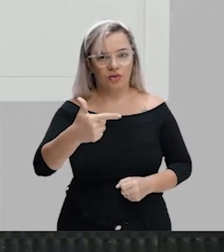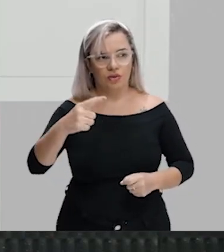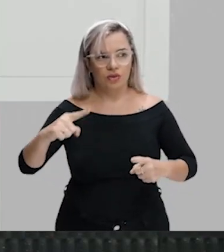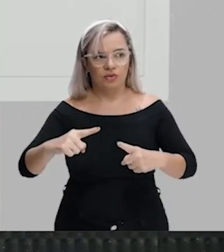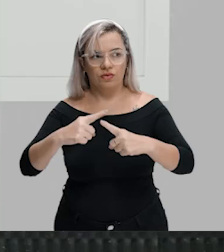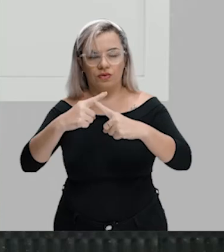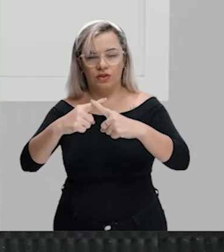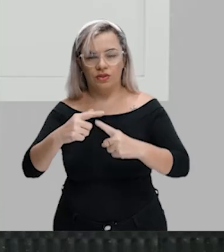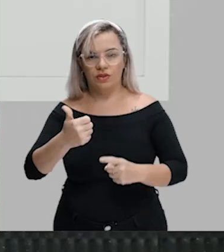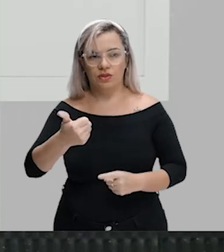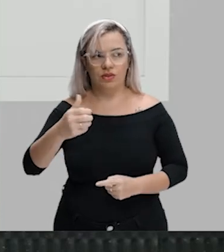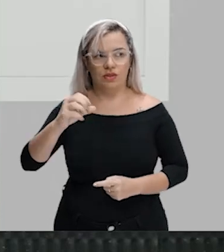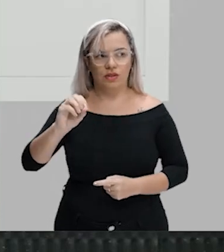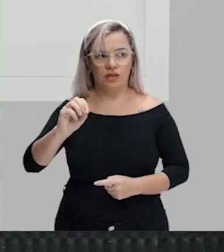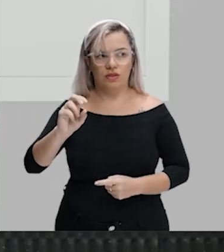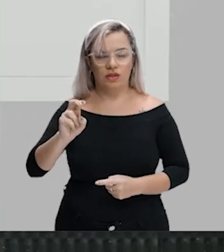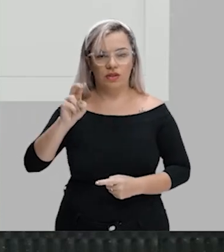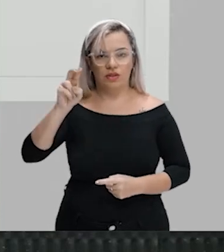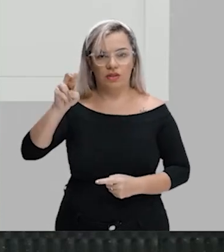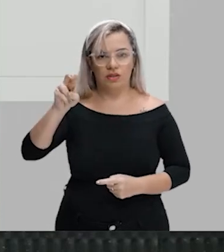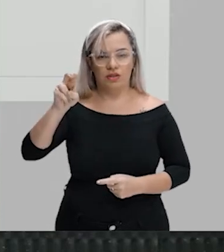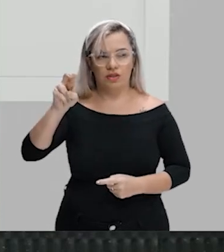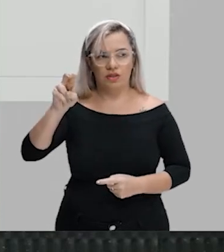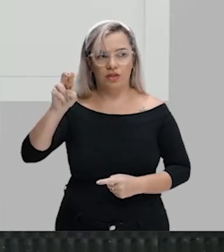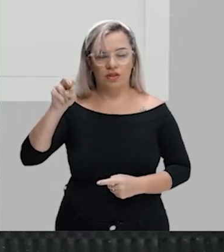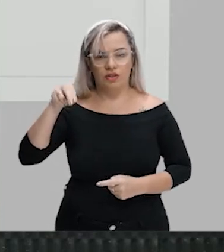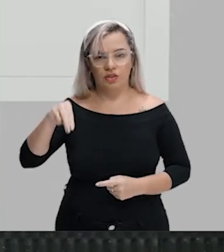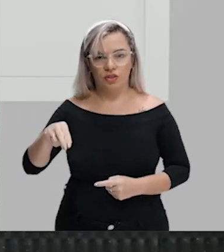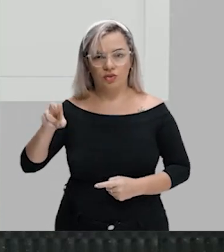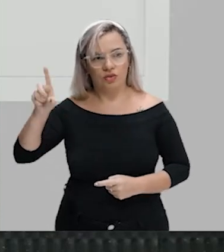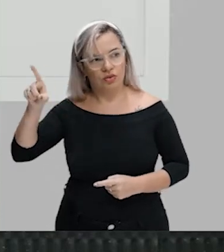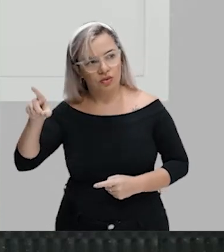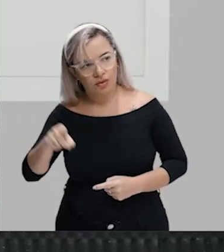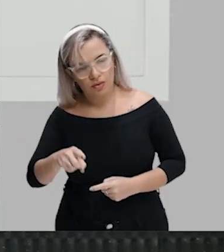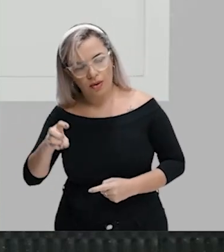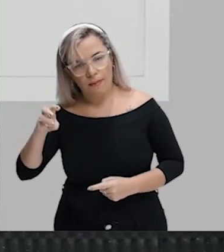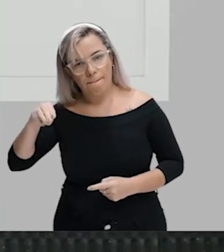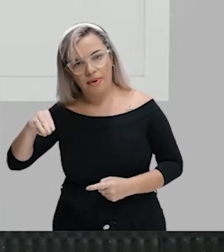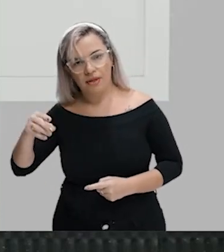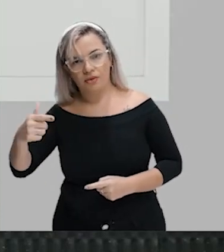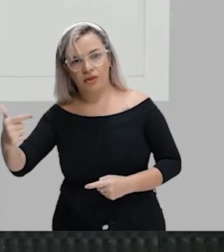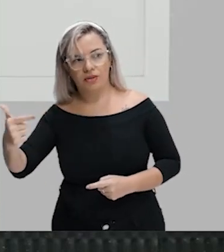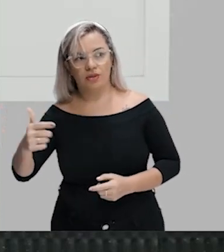Então, pressão é 2 vezes 10 a quinta,